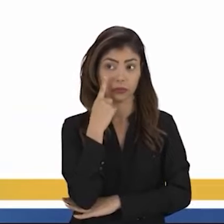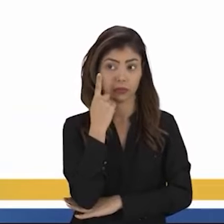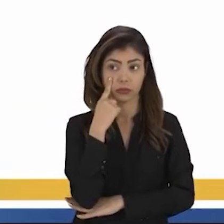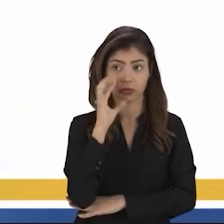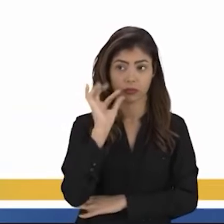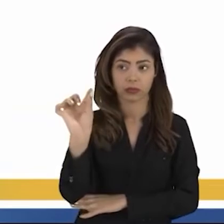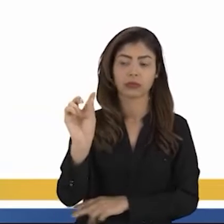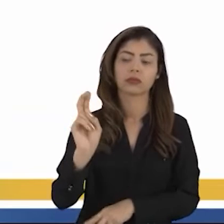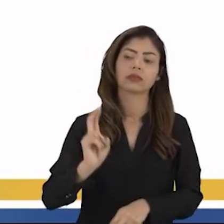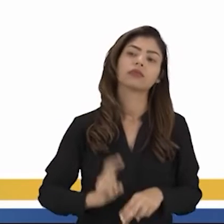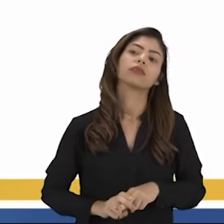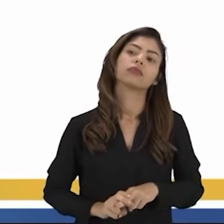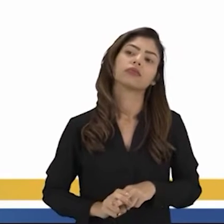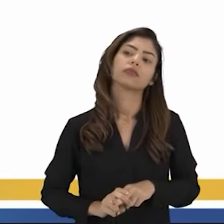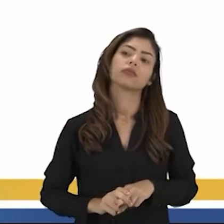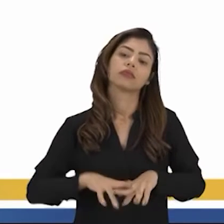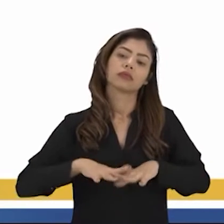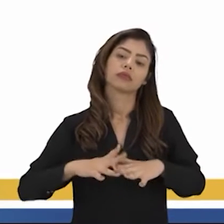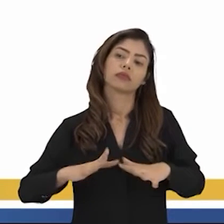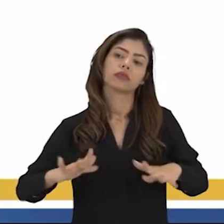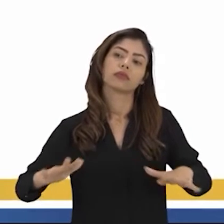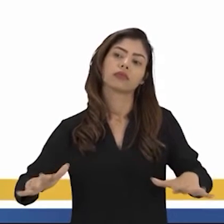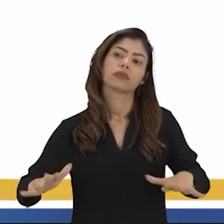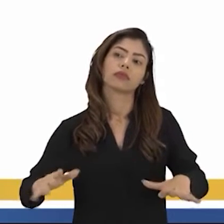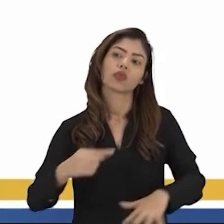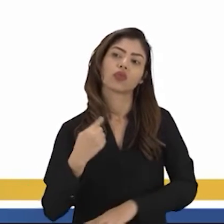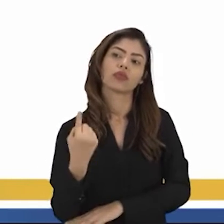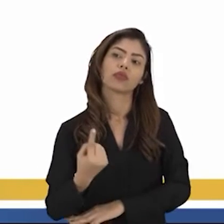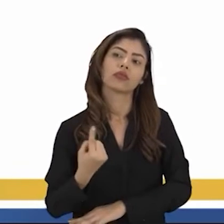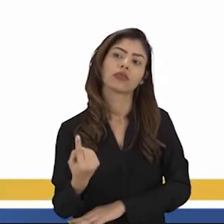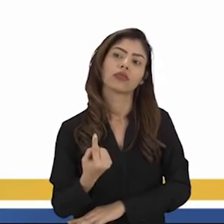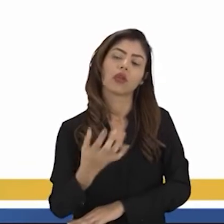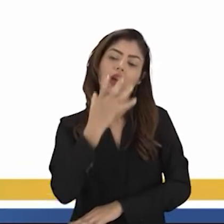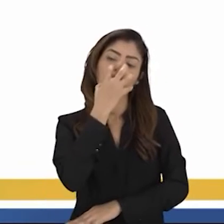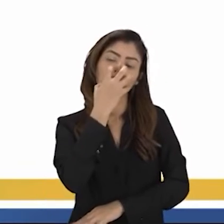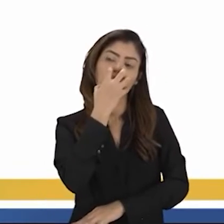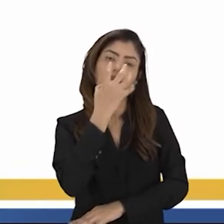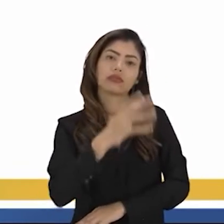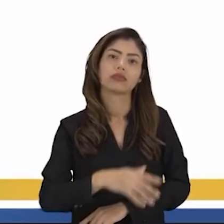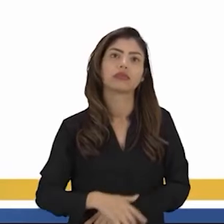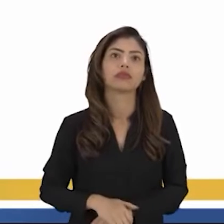longe, sentou por cima da grama, queria ficar sozinho com seu cão.